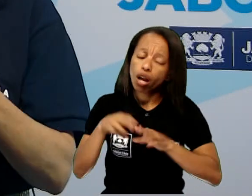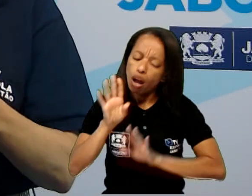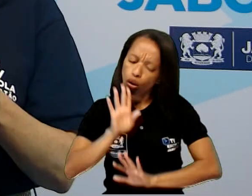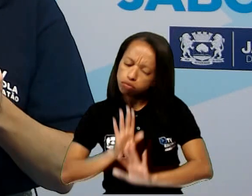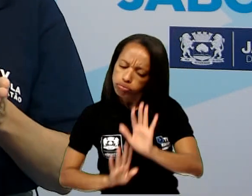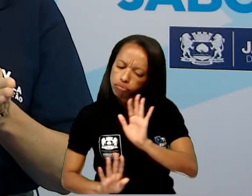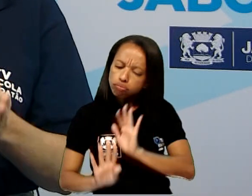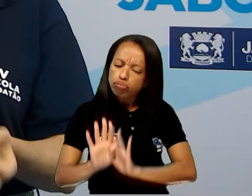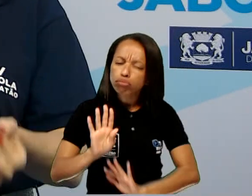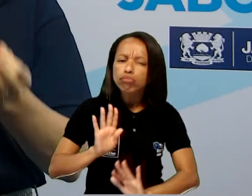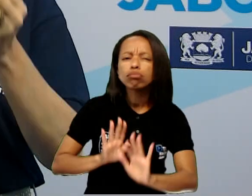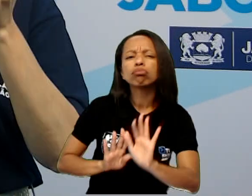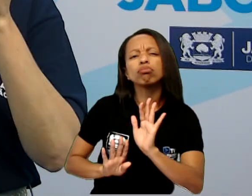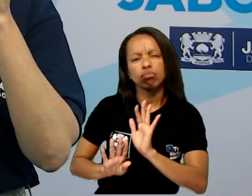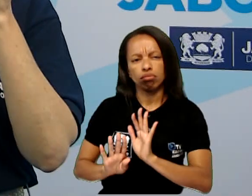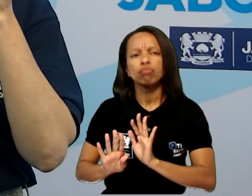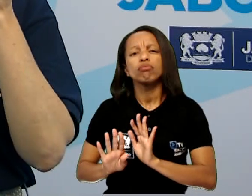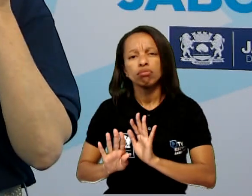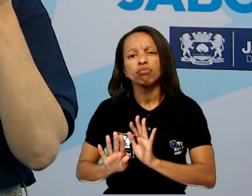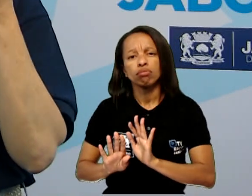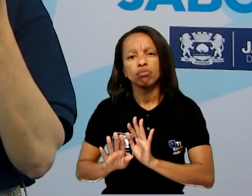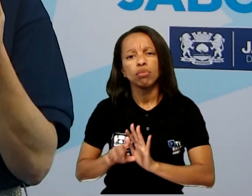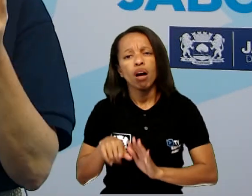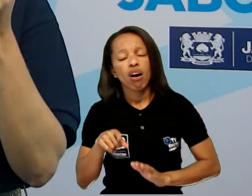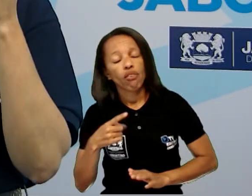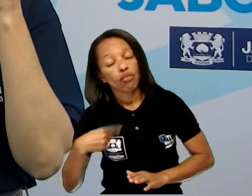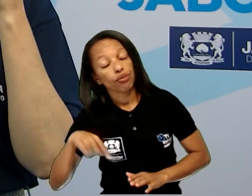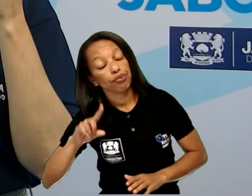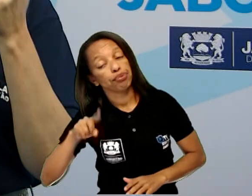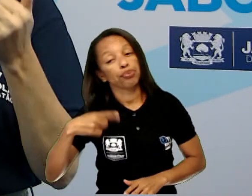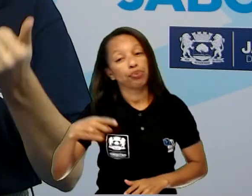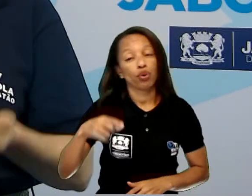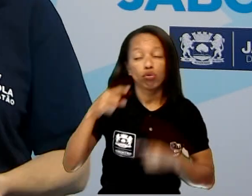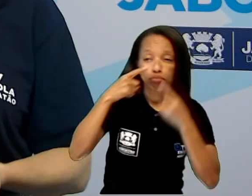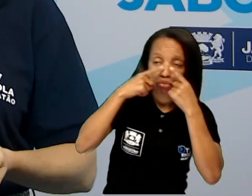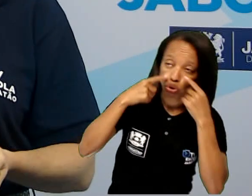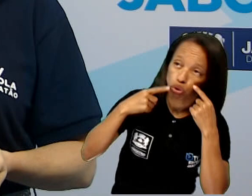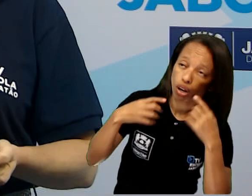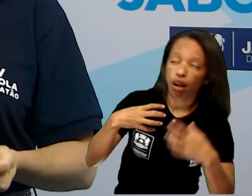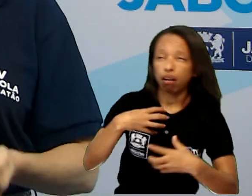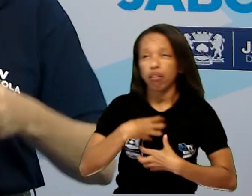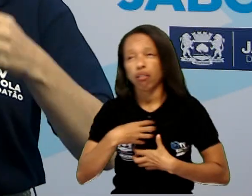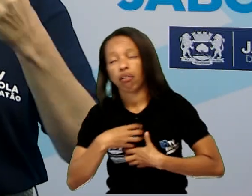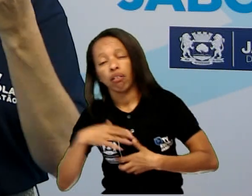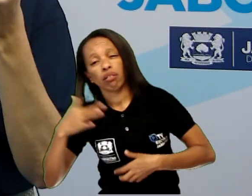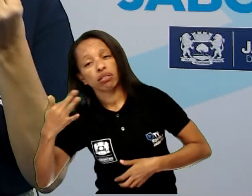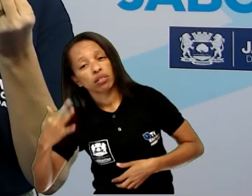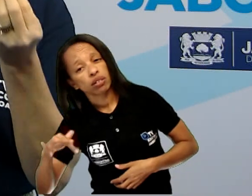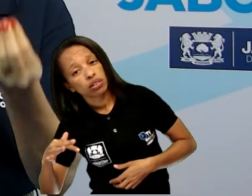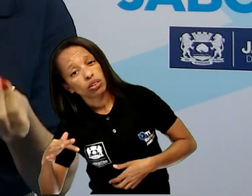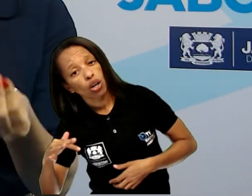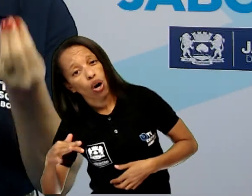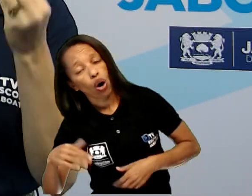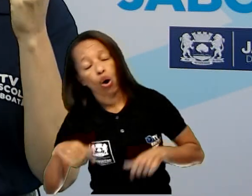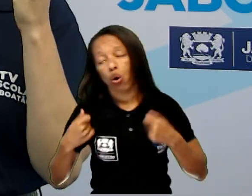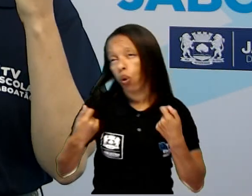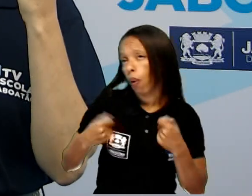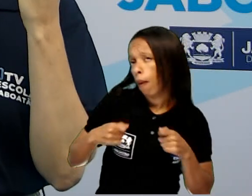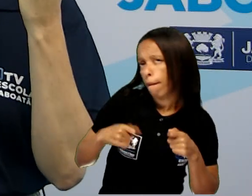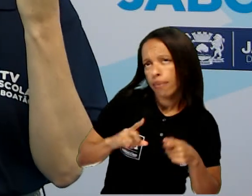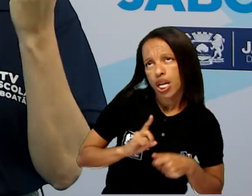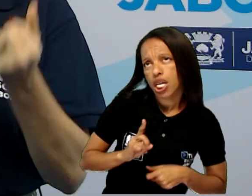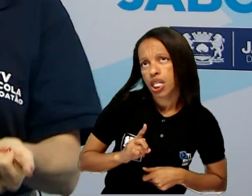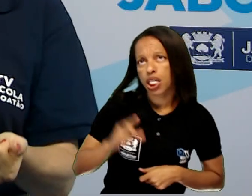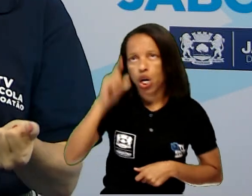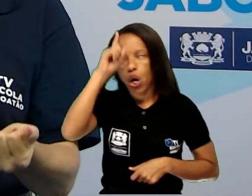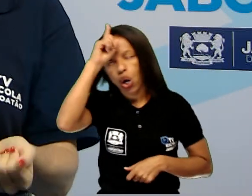prevenção, tá certo? Para que você não venha chorar, você não venha sentir dor, né? Você não precisa ir para um hospital,